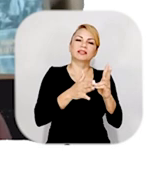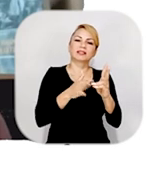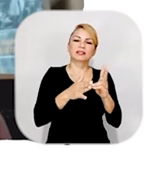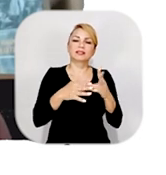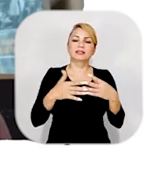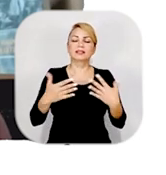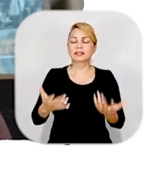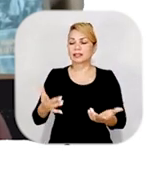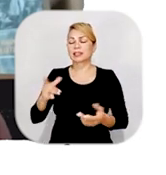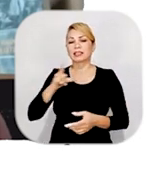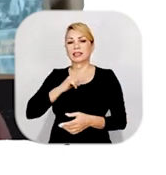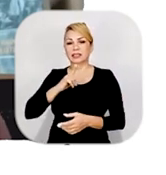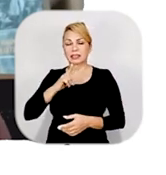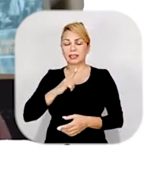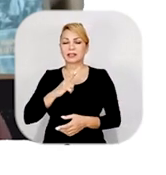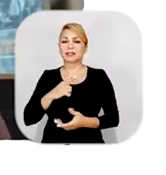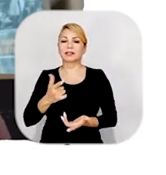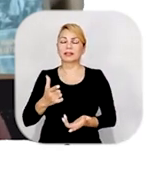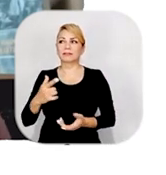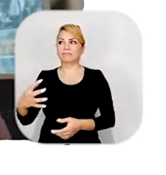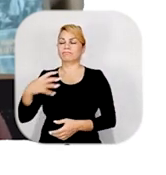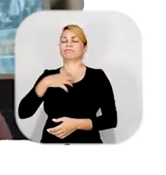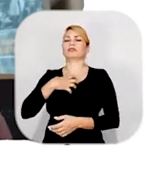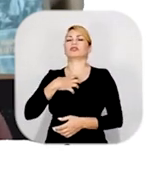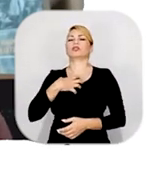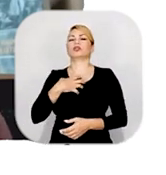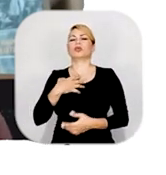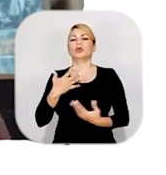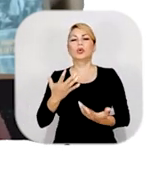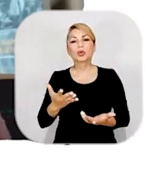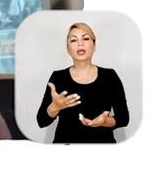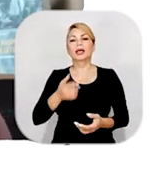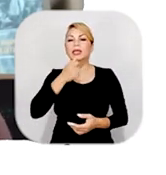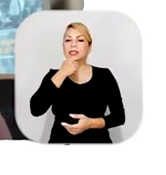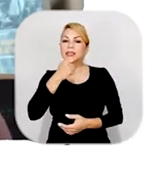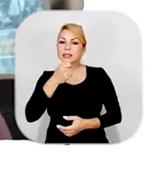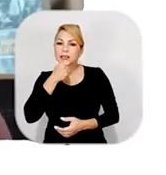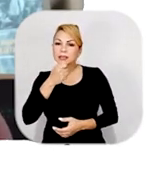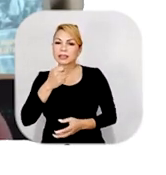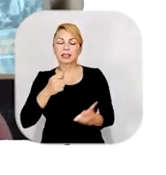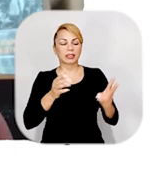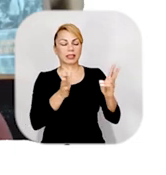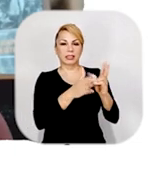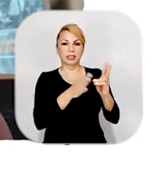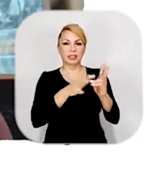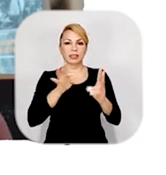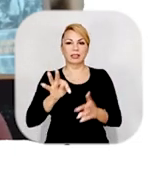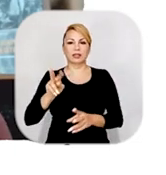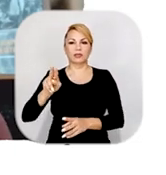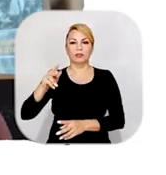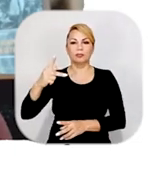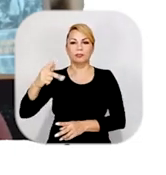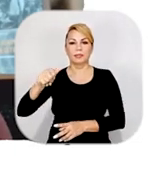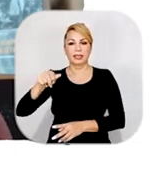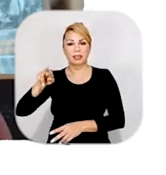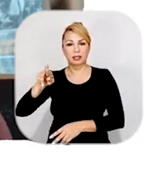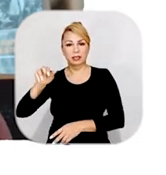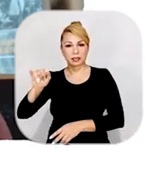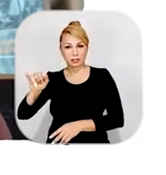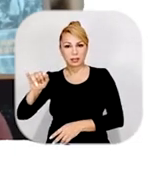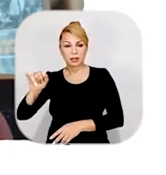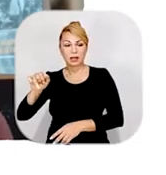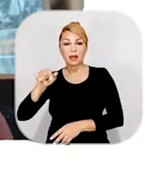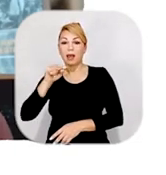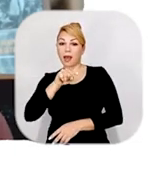trabalho, porque tem uma das coisas que me impactou muito, foi uma entrevista que eu fiz com a Índia Tupari, a dona Paulina, e ela